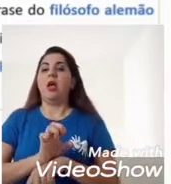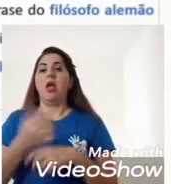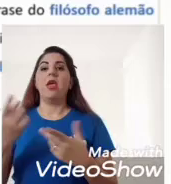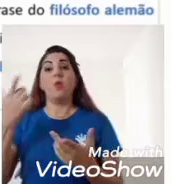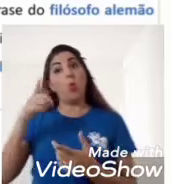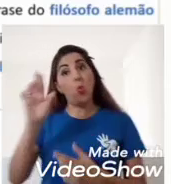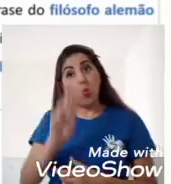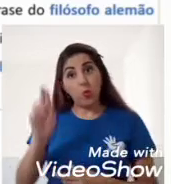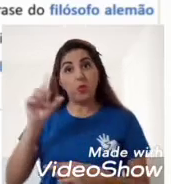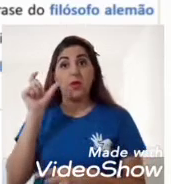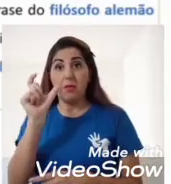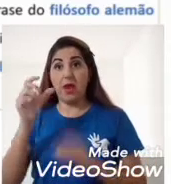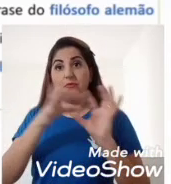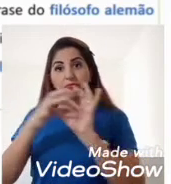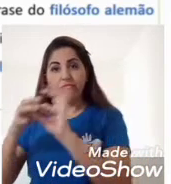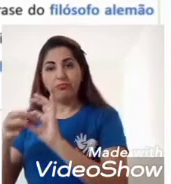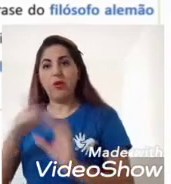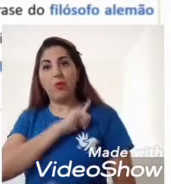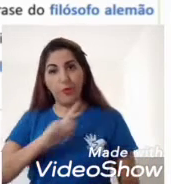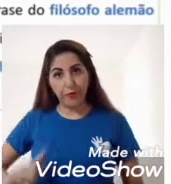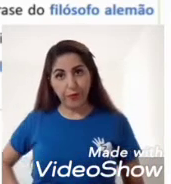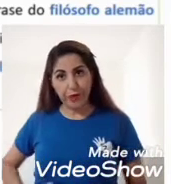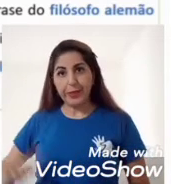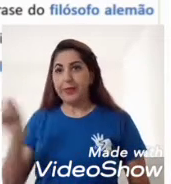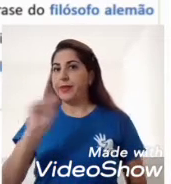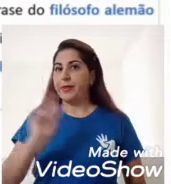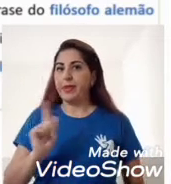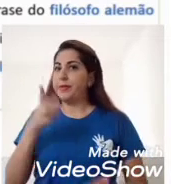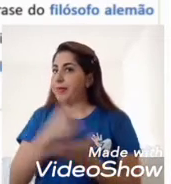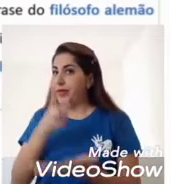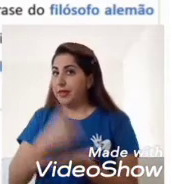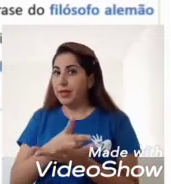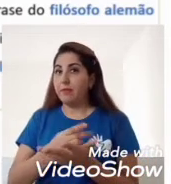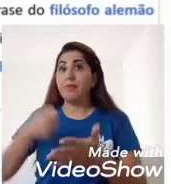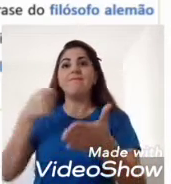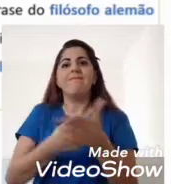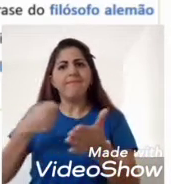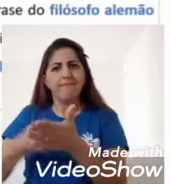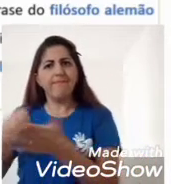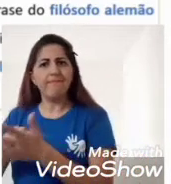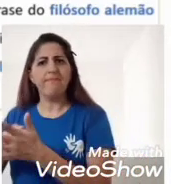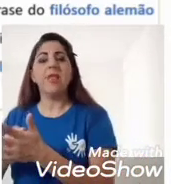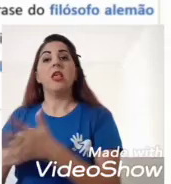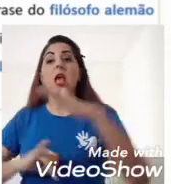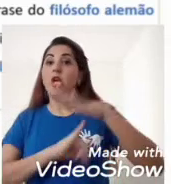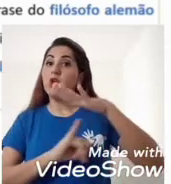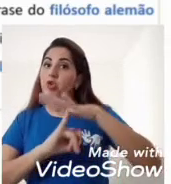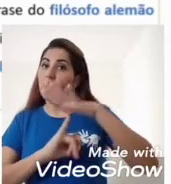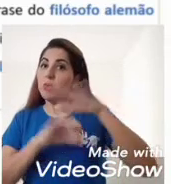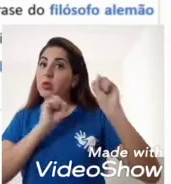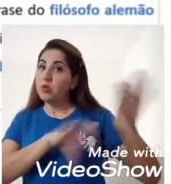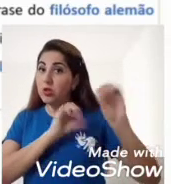na medida em que, tá? O governo nem sempre cobra das instituições de ensino a existência de